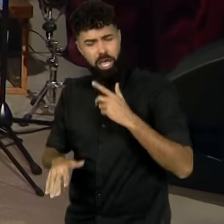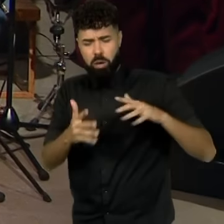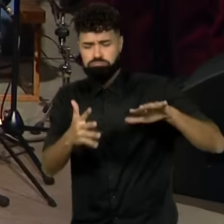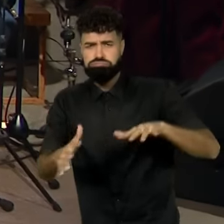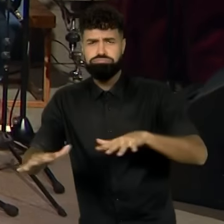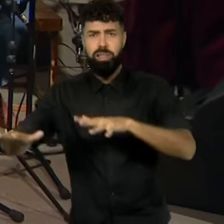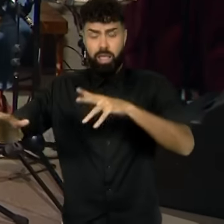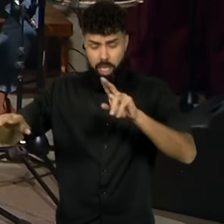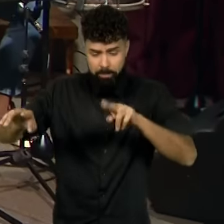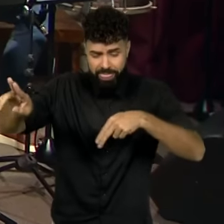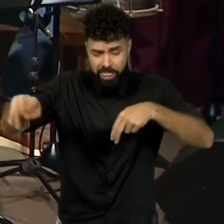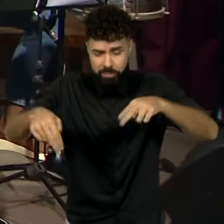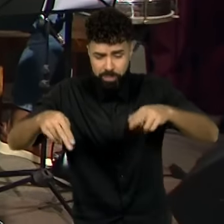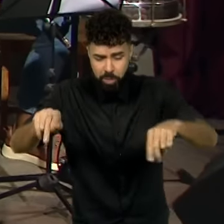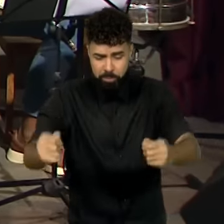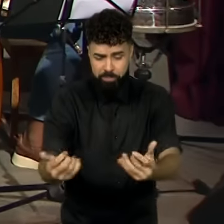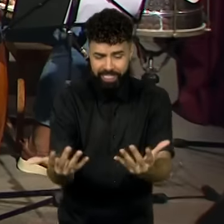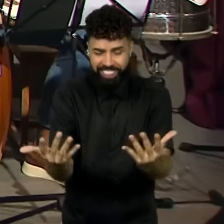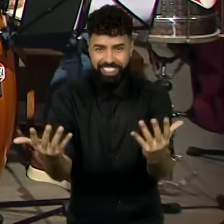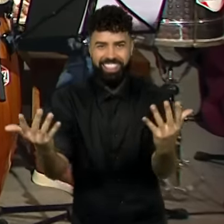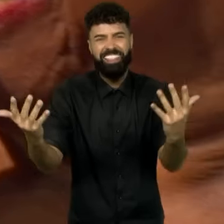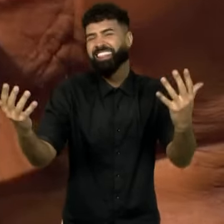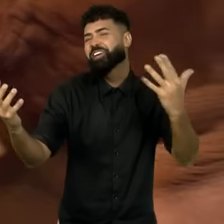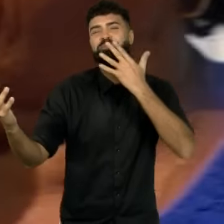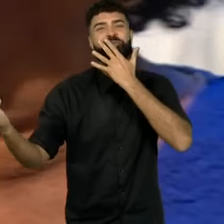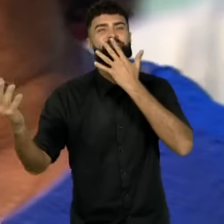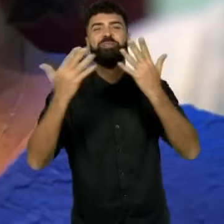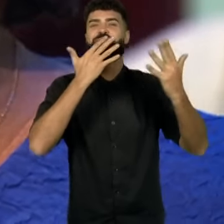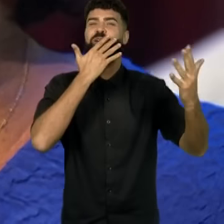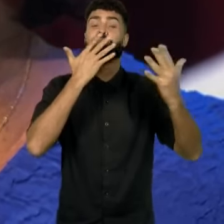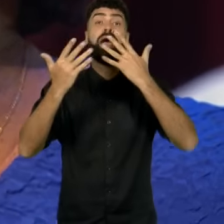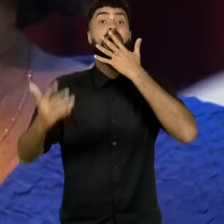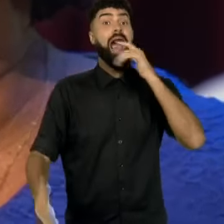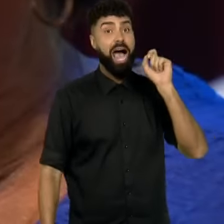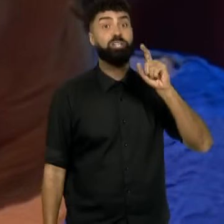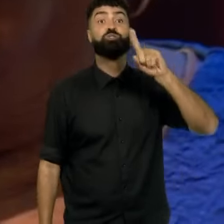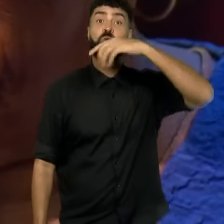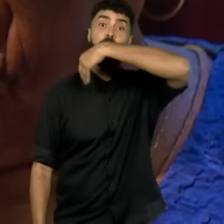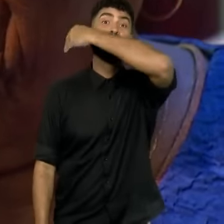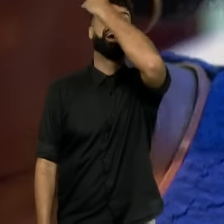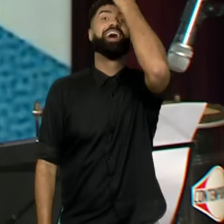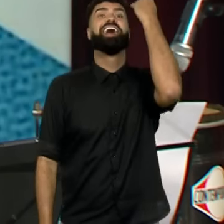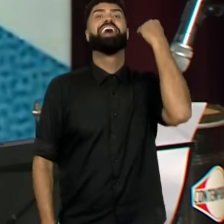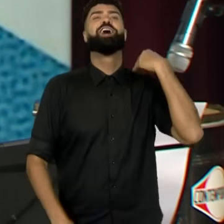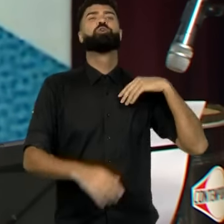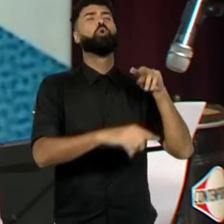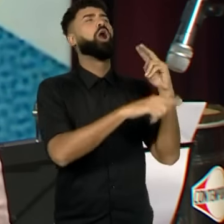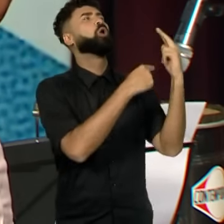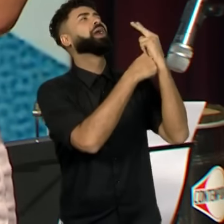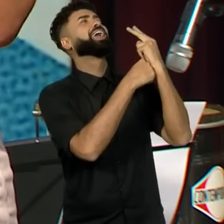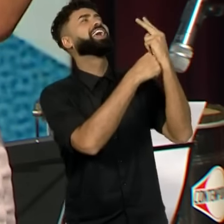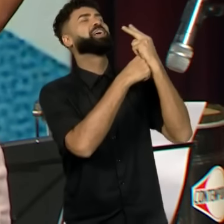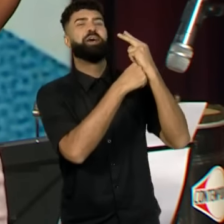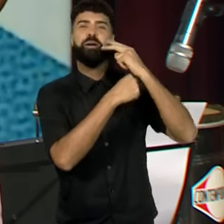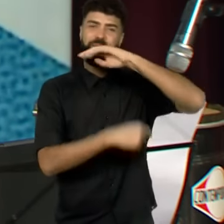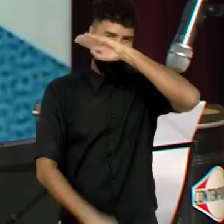de aquarela que surgiu, o manto azul da padroeira do Brasil, Nossa